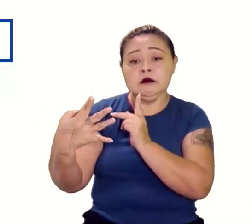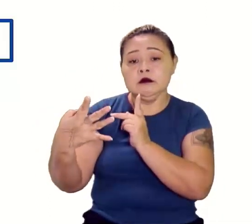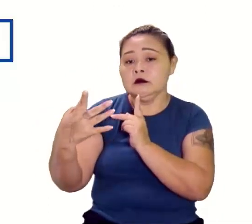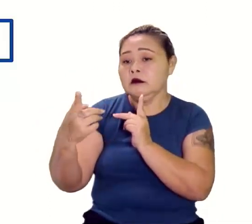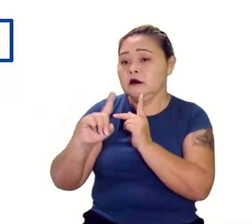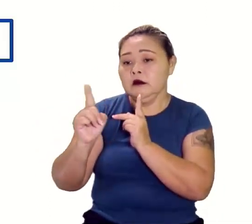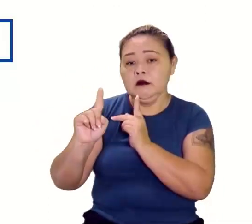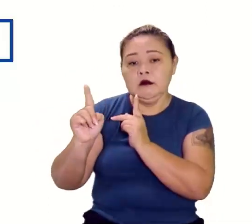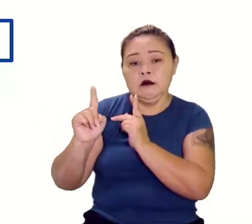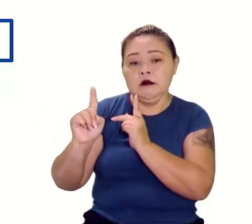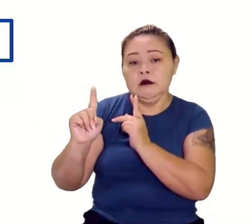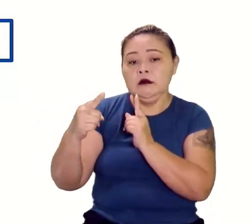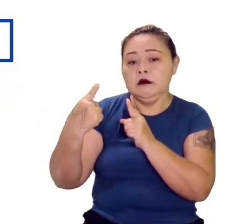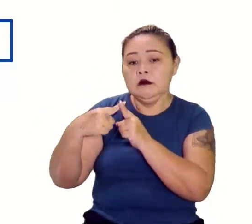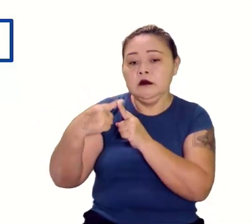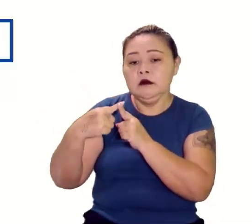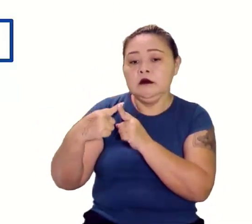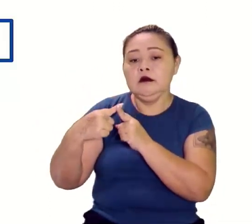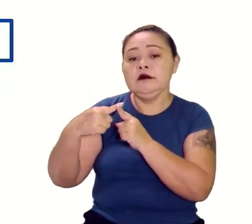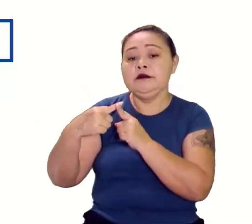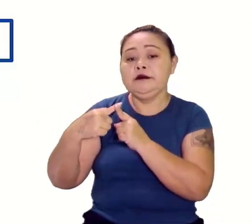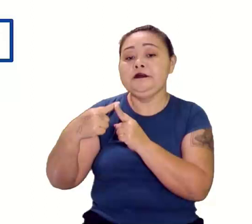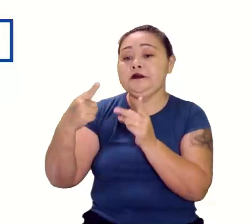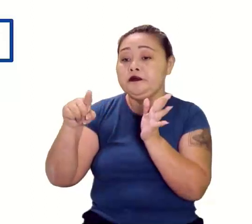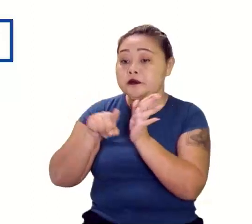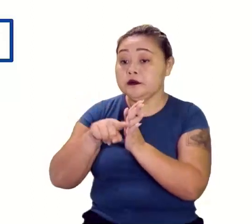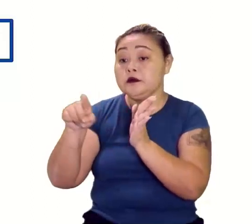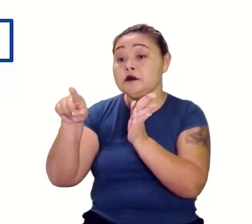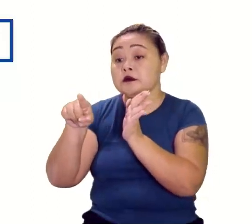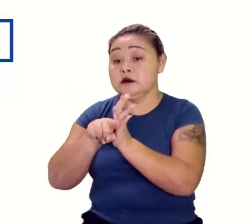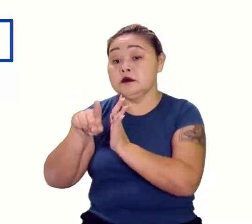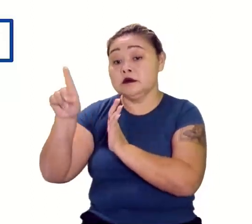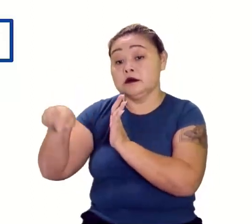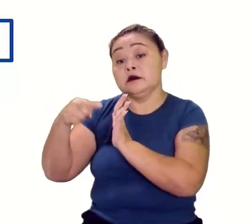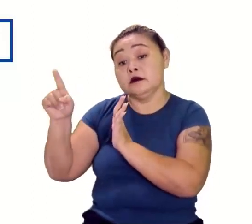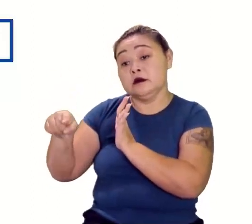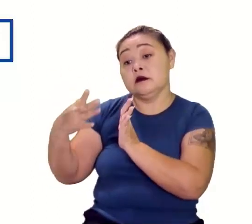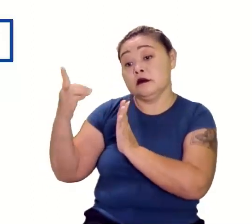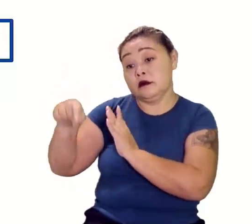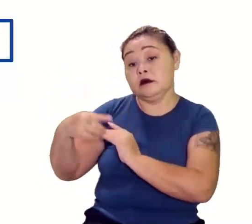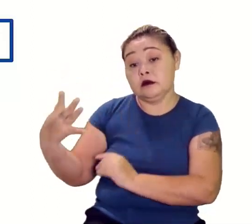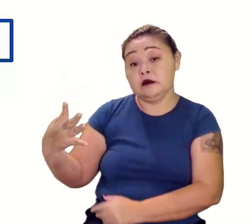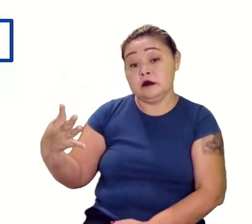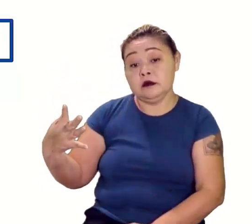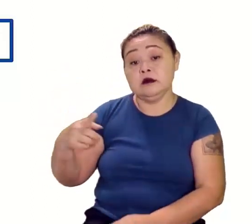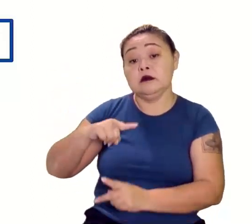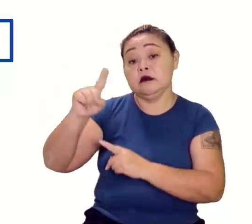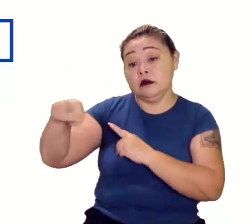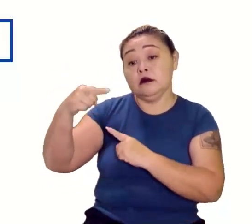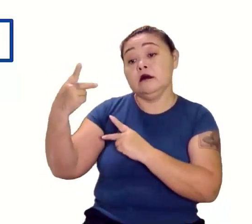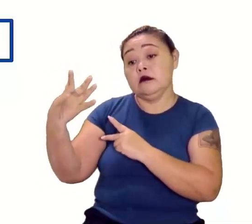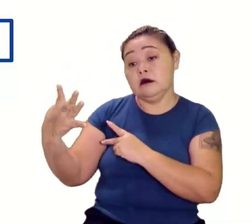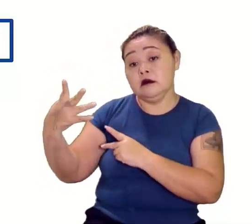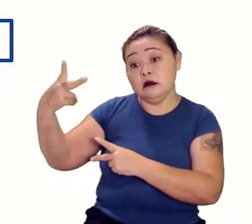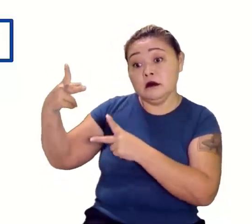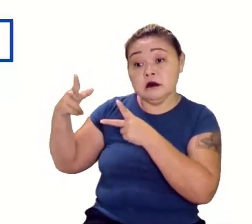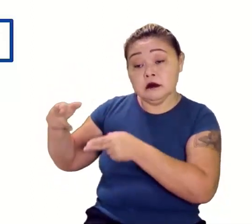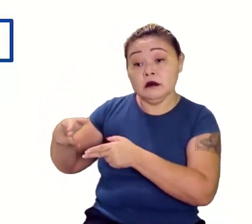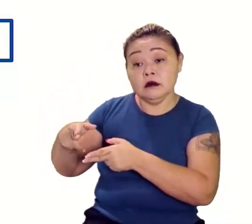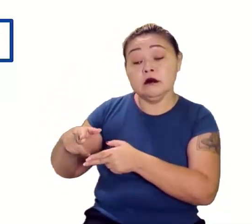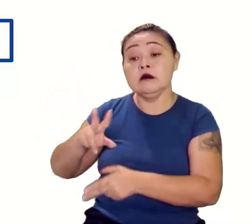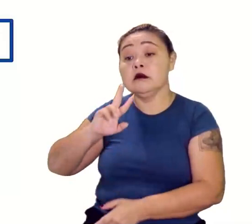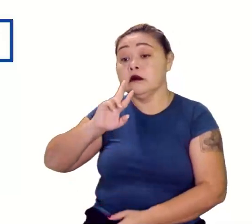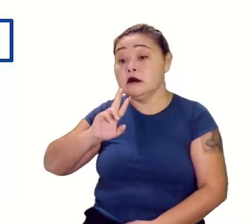4 Não existe. Por quê? Menos 2 vezes menos 2 É 4. 2 vezes 2 é 4. Então, sempre